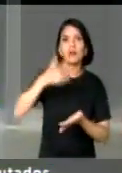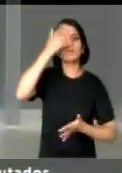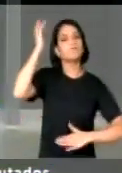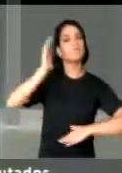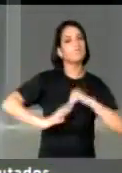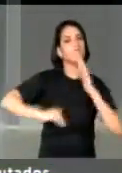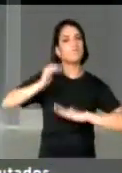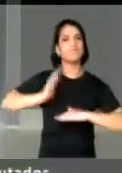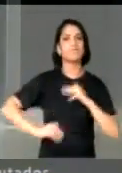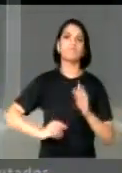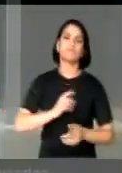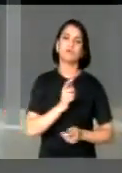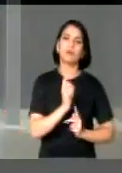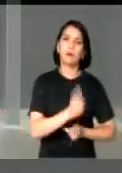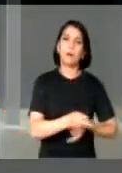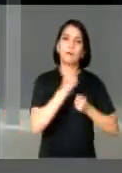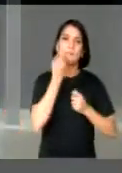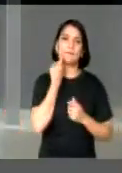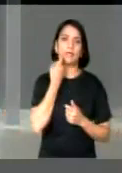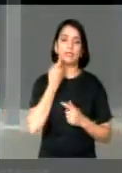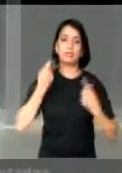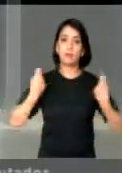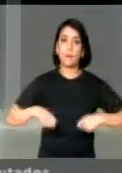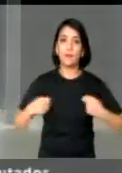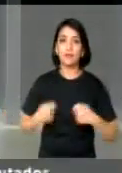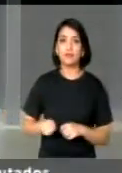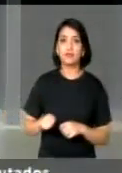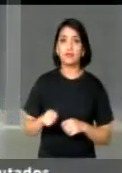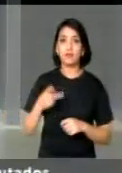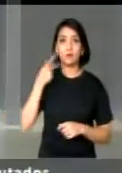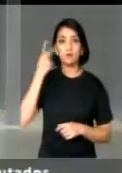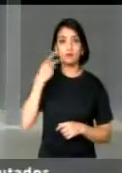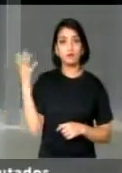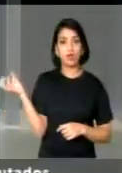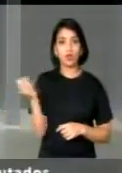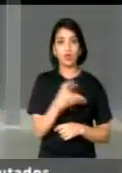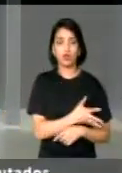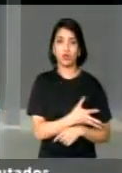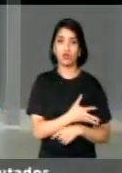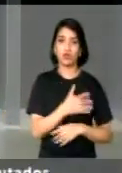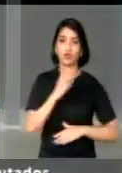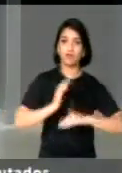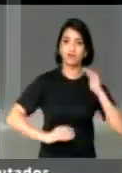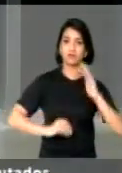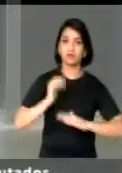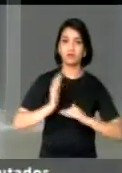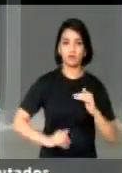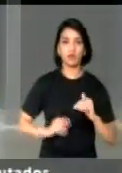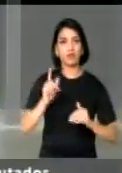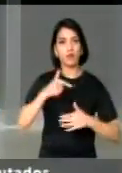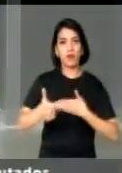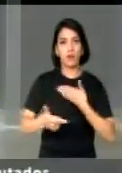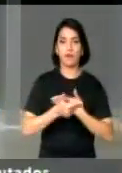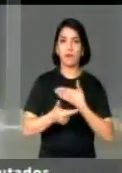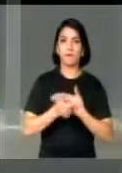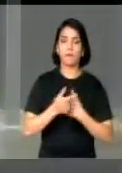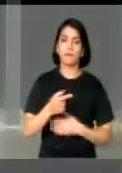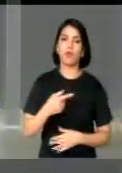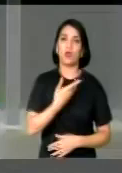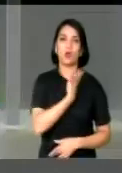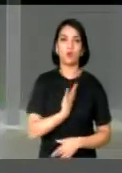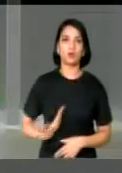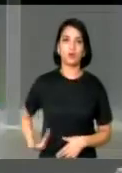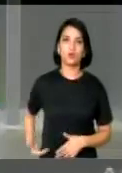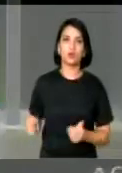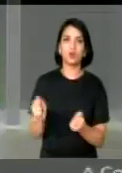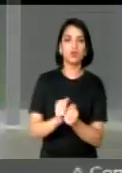de políticas para abrir novos mercados. E isto é o papel do poder público junto com a iniciativa privada.